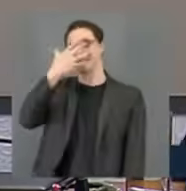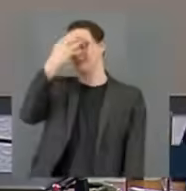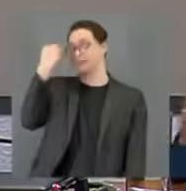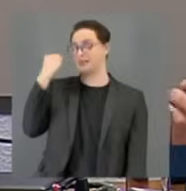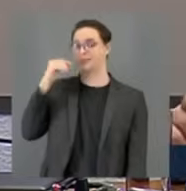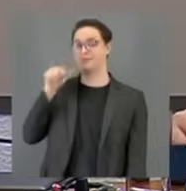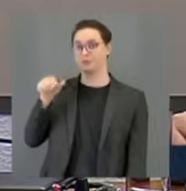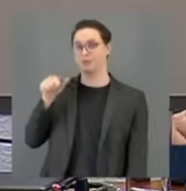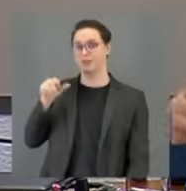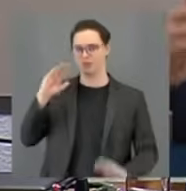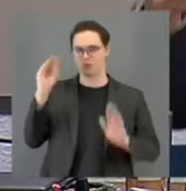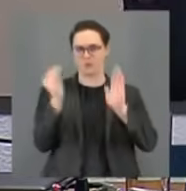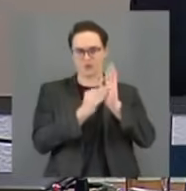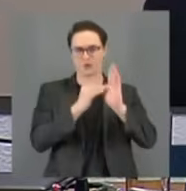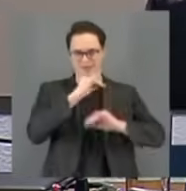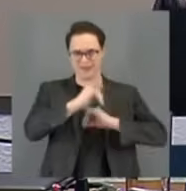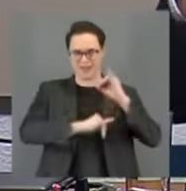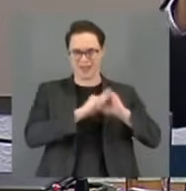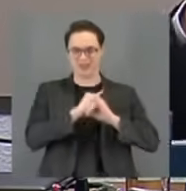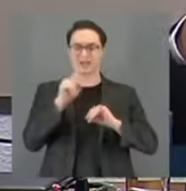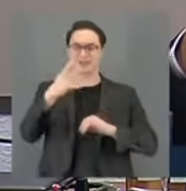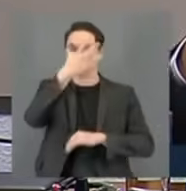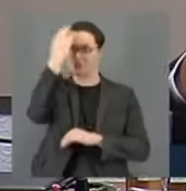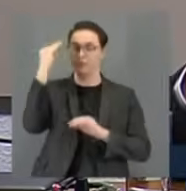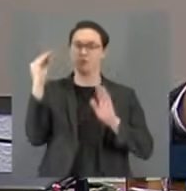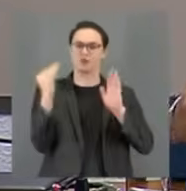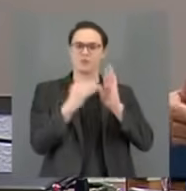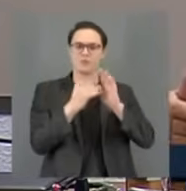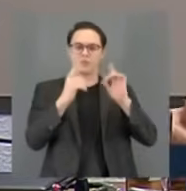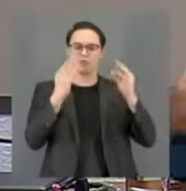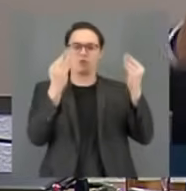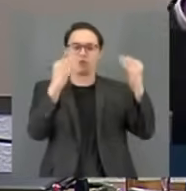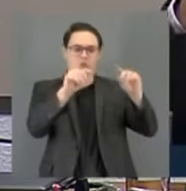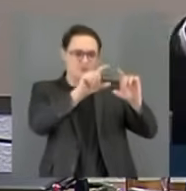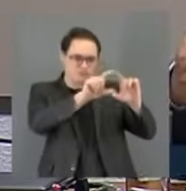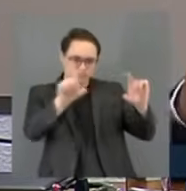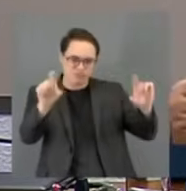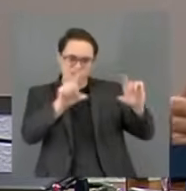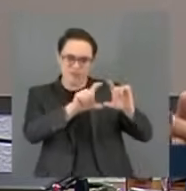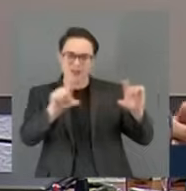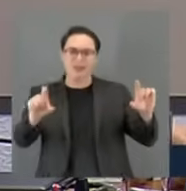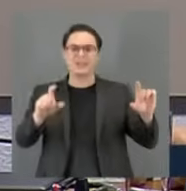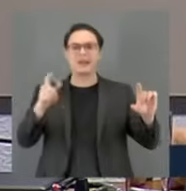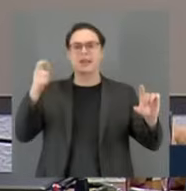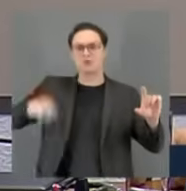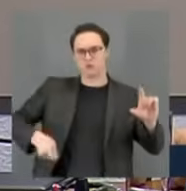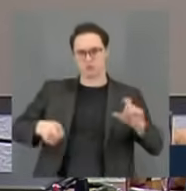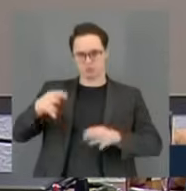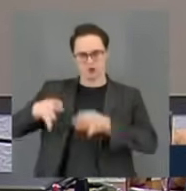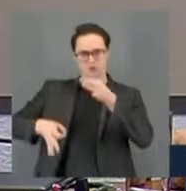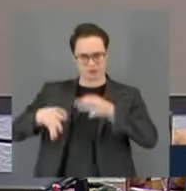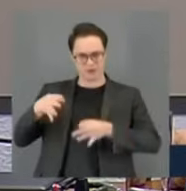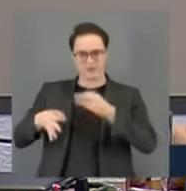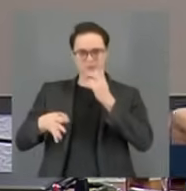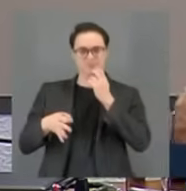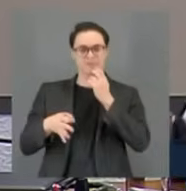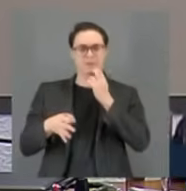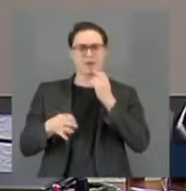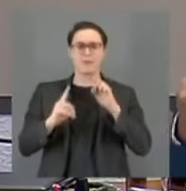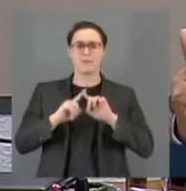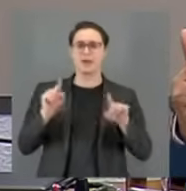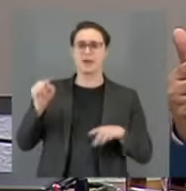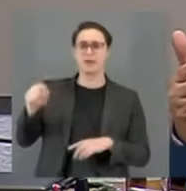na publicação que ela fez, ela traz lá trechos da decisão judicial sobre o caso, só que